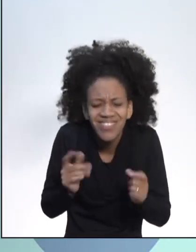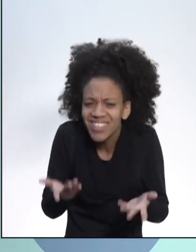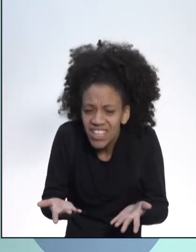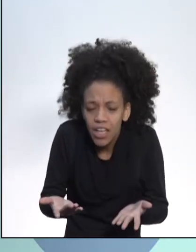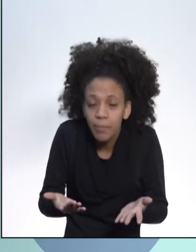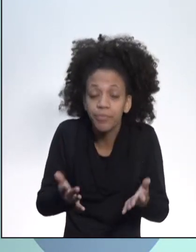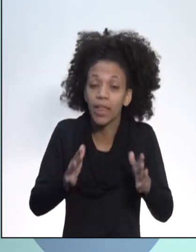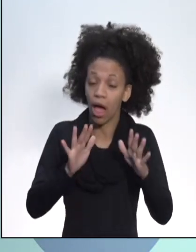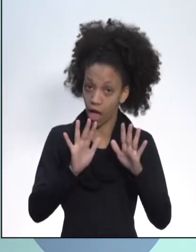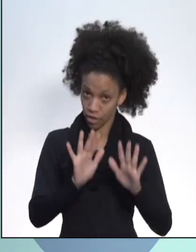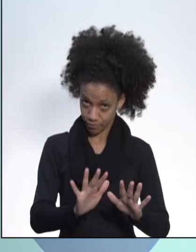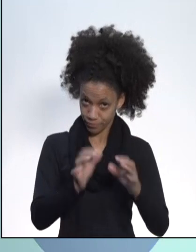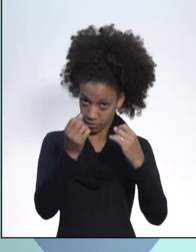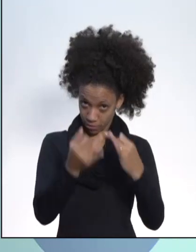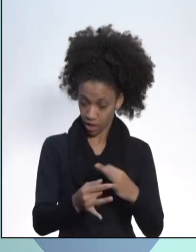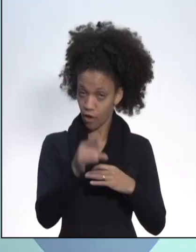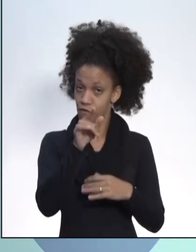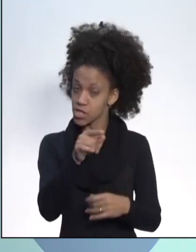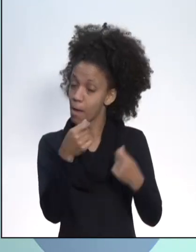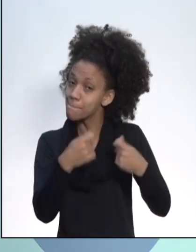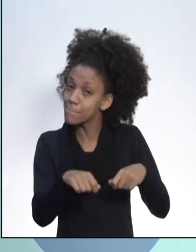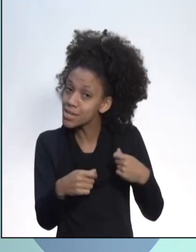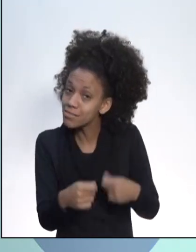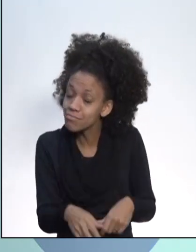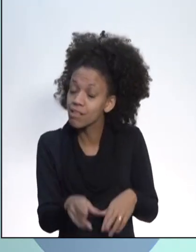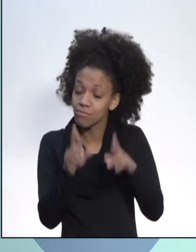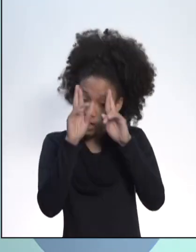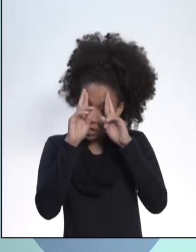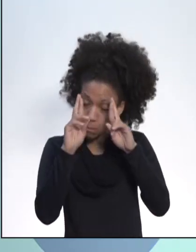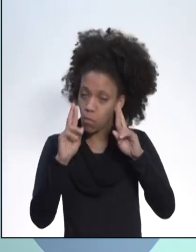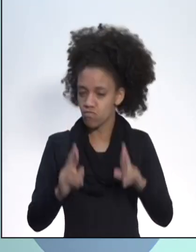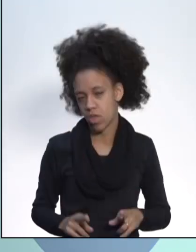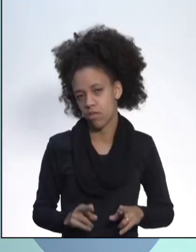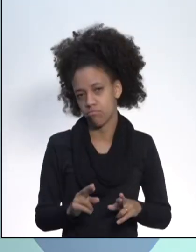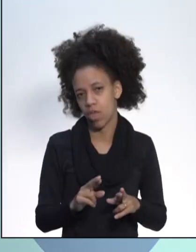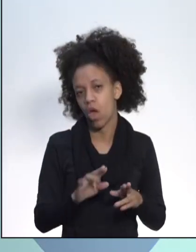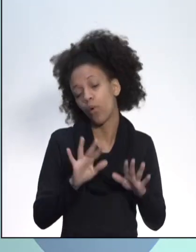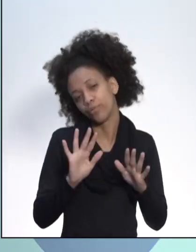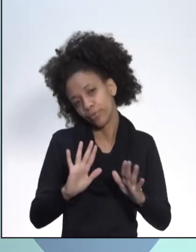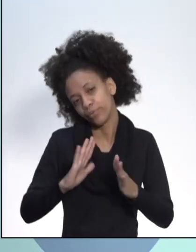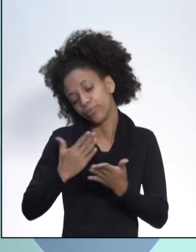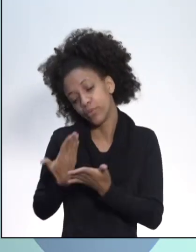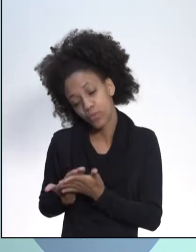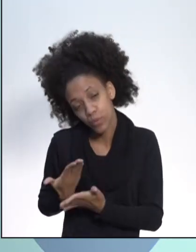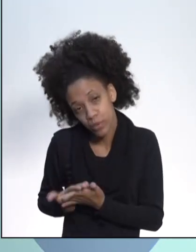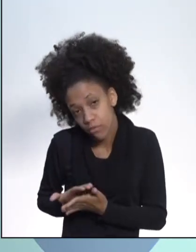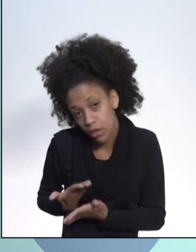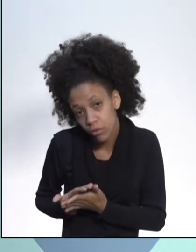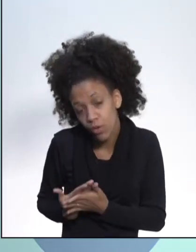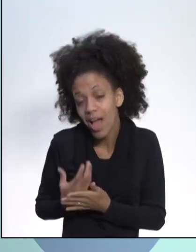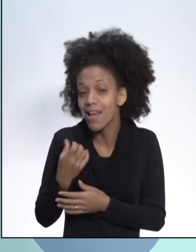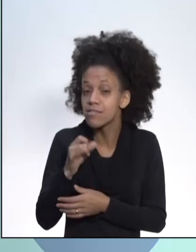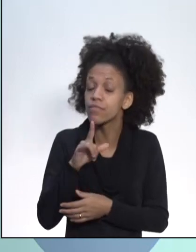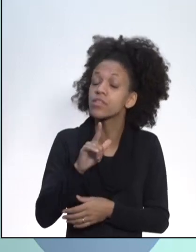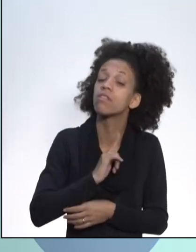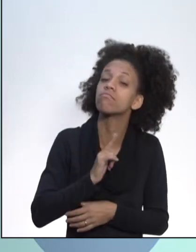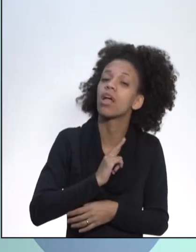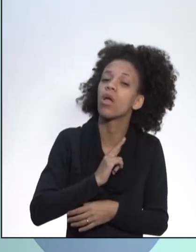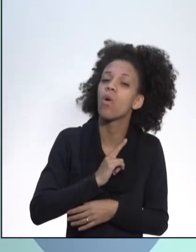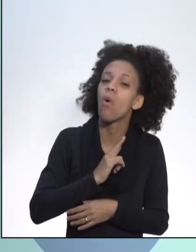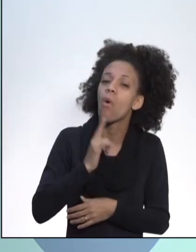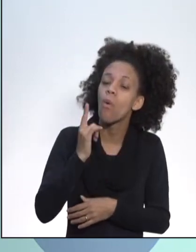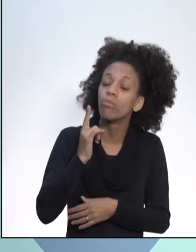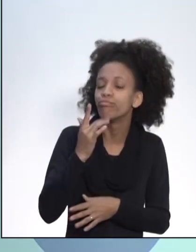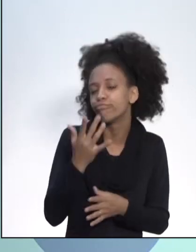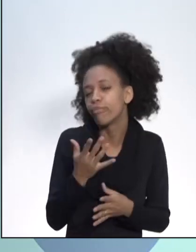precisa ter um mínimo de responsabilidade, no caso dos estudantes com os estudos. Se vocês têm um animalzinho, por exemplo,